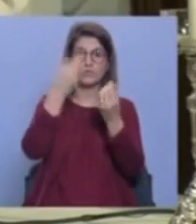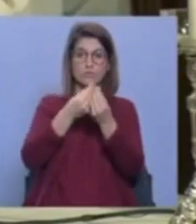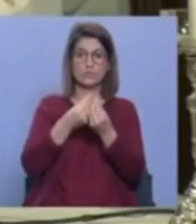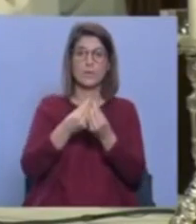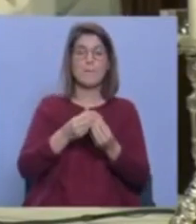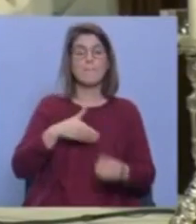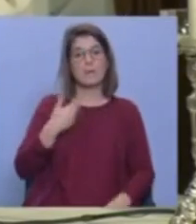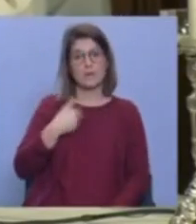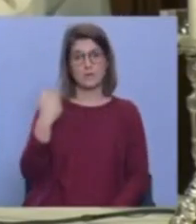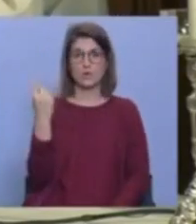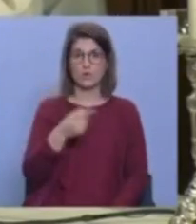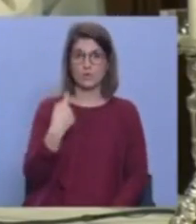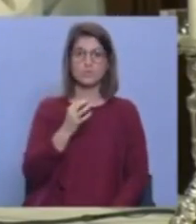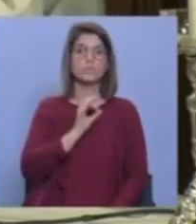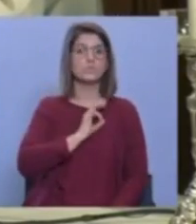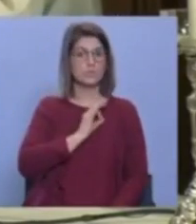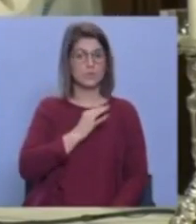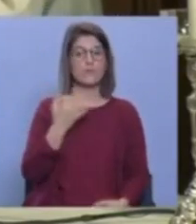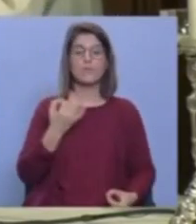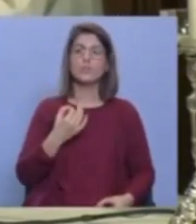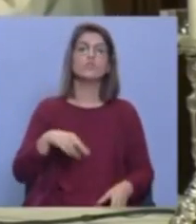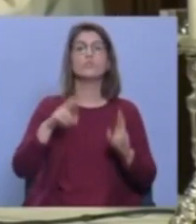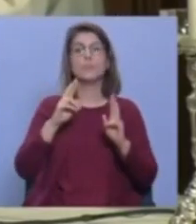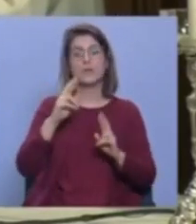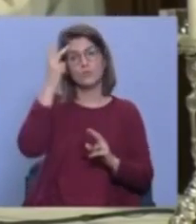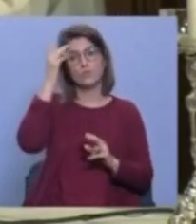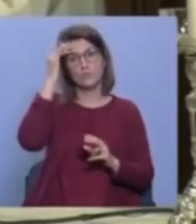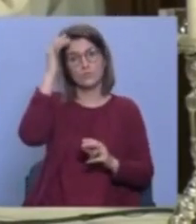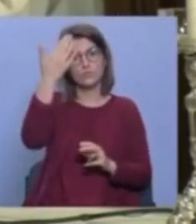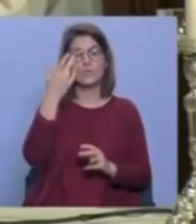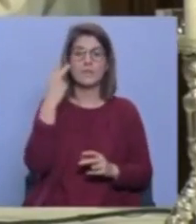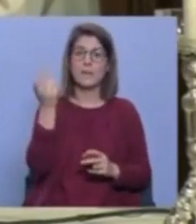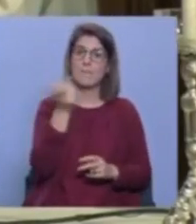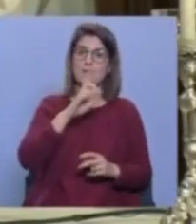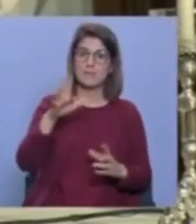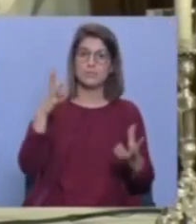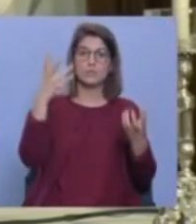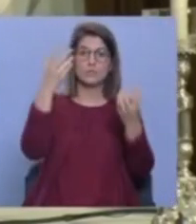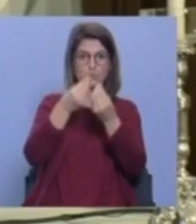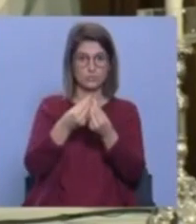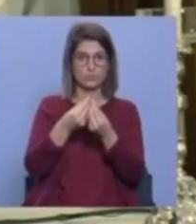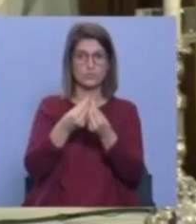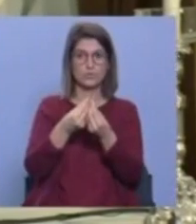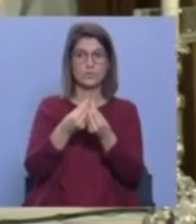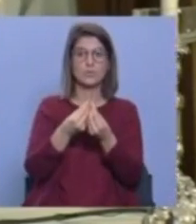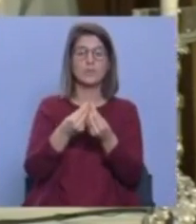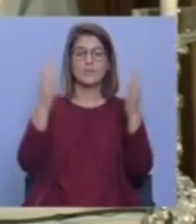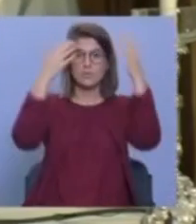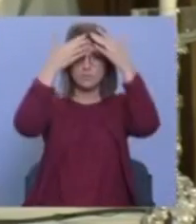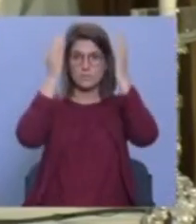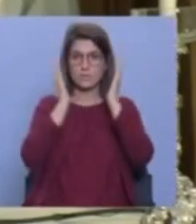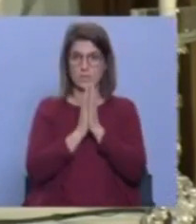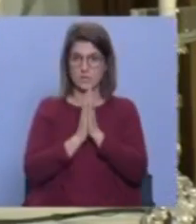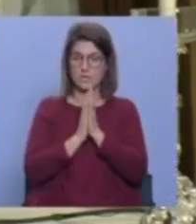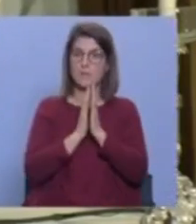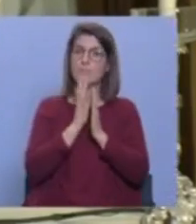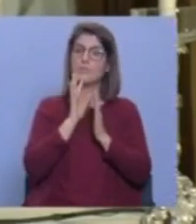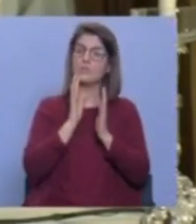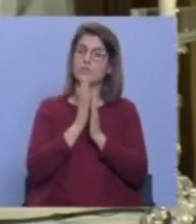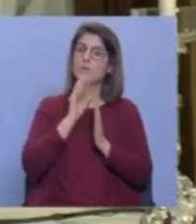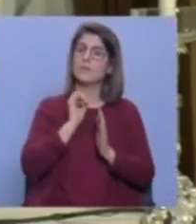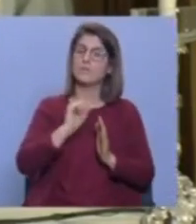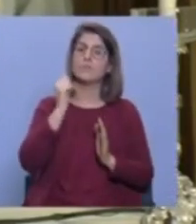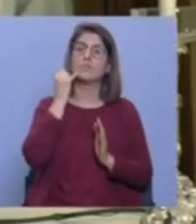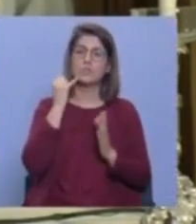Tende misericórdia de nós, Senhor, e dai-nos a graça de um dia participar na vida eterna com a Virgem Maria, Mãe de Deus, com São José,